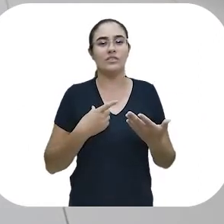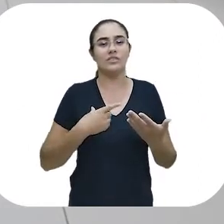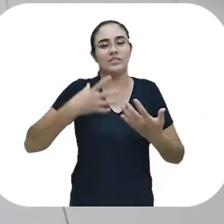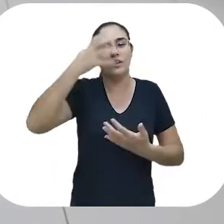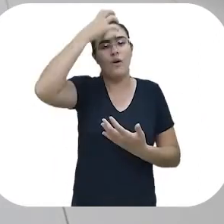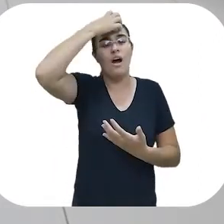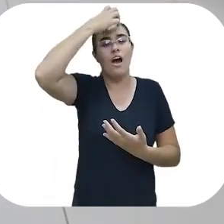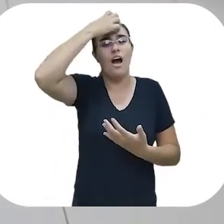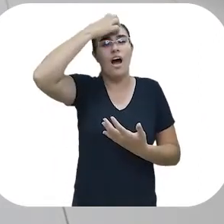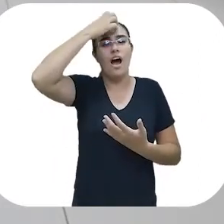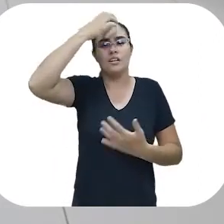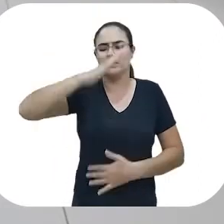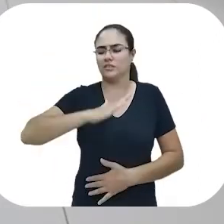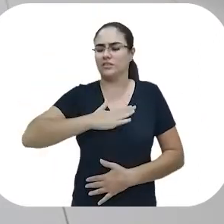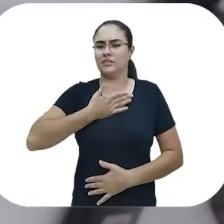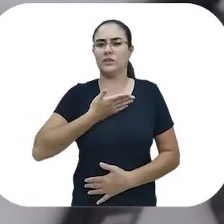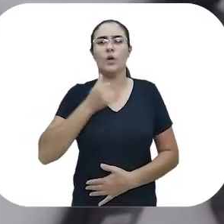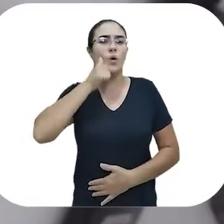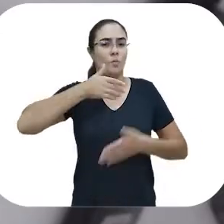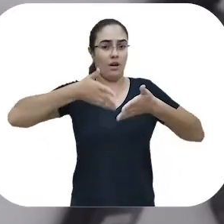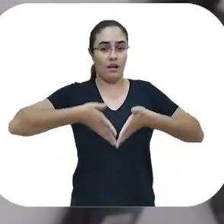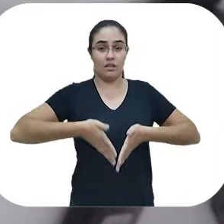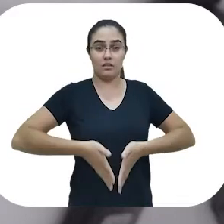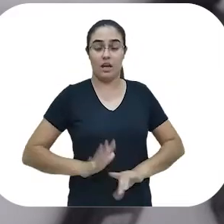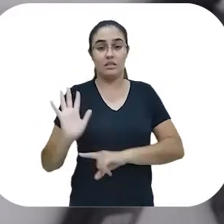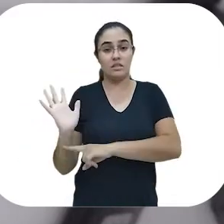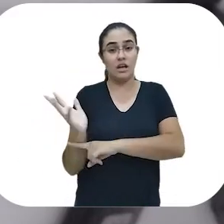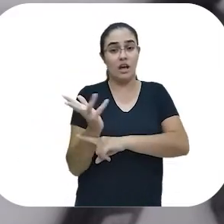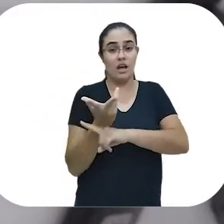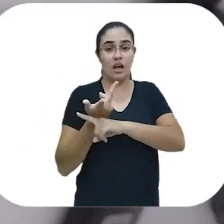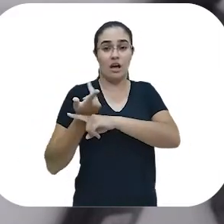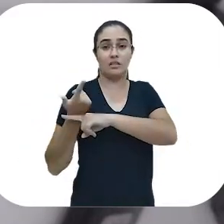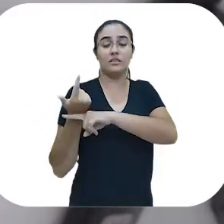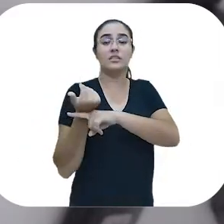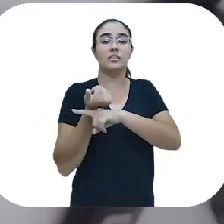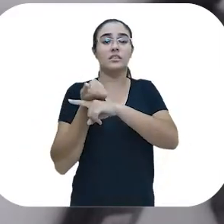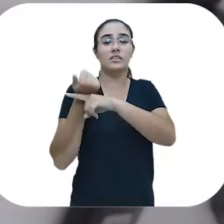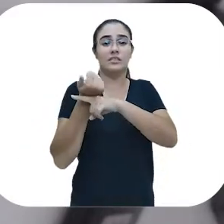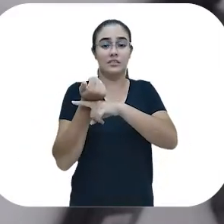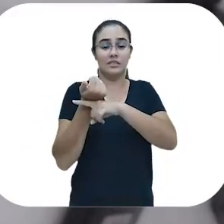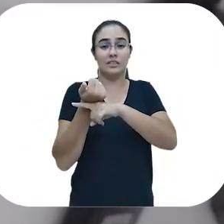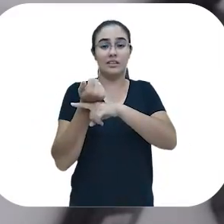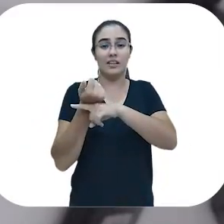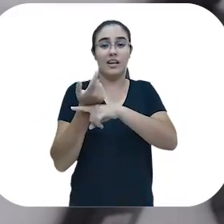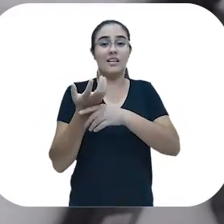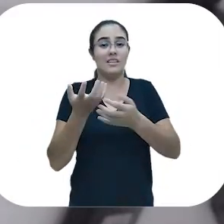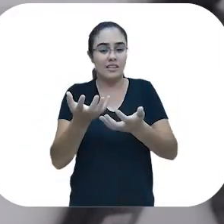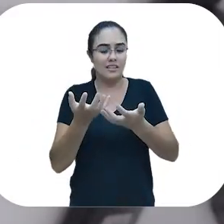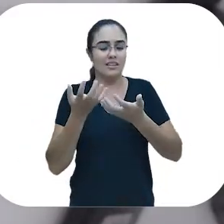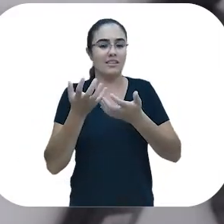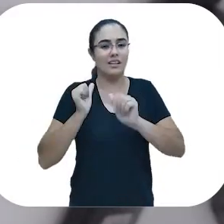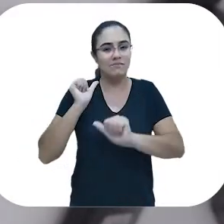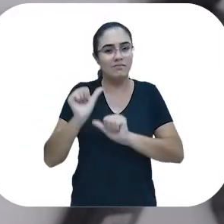não se assusta, uma mulher artista em pedra bruta, que chegou a esse mundo em desatino, mas também